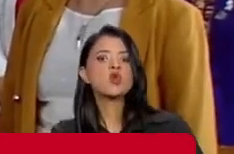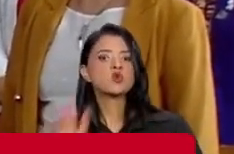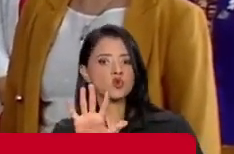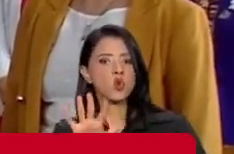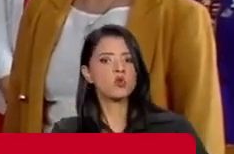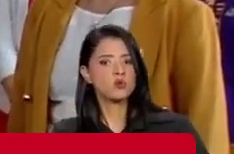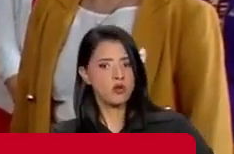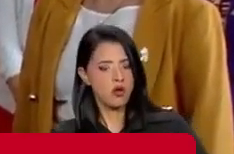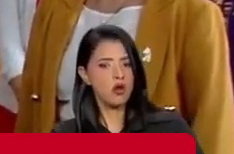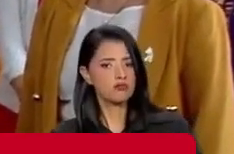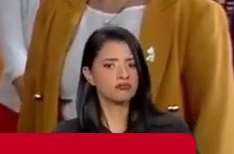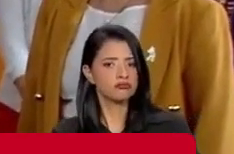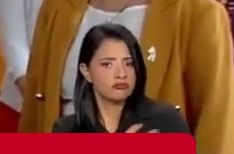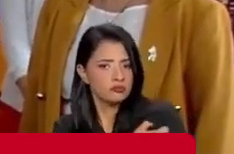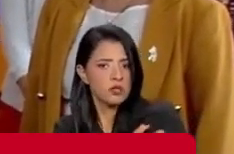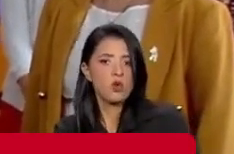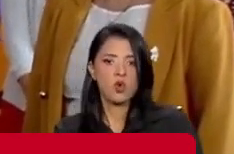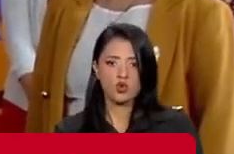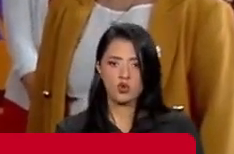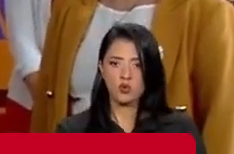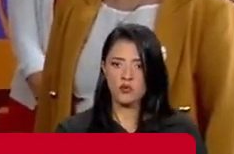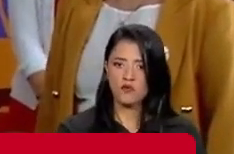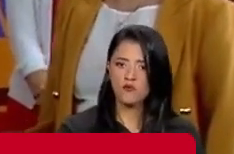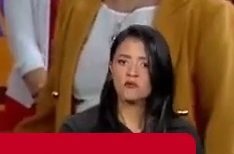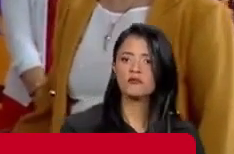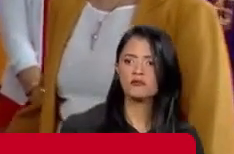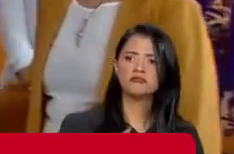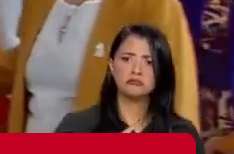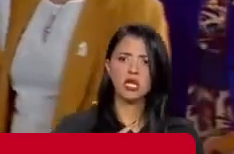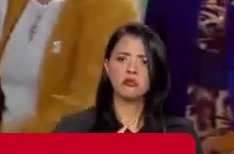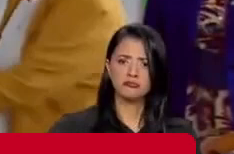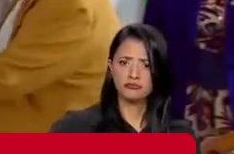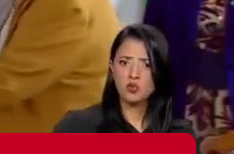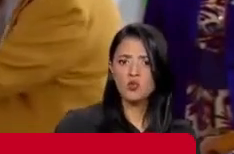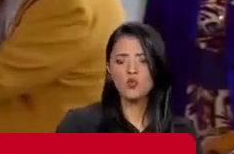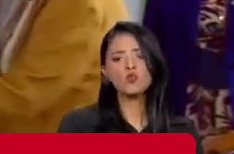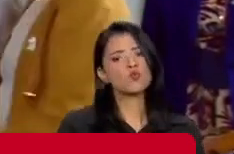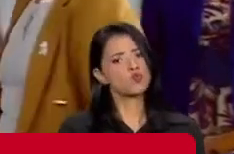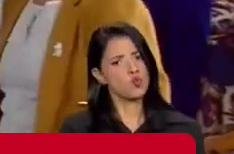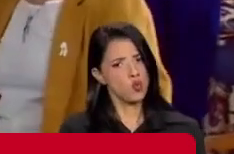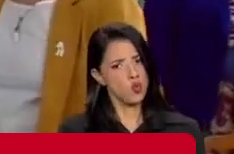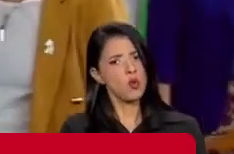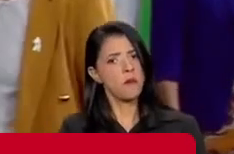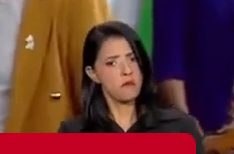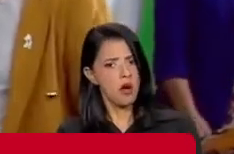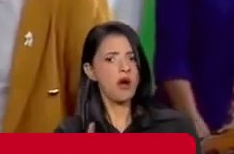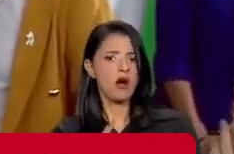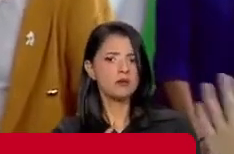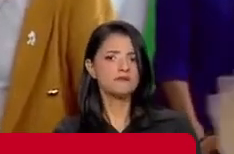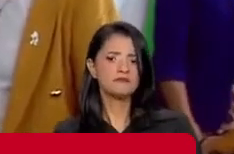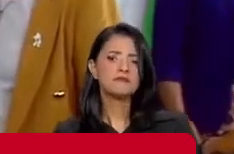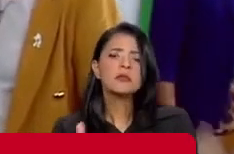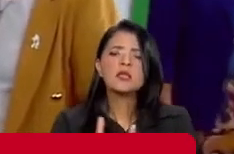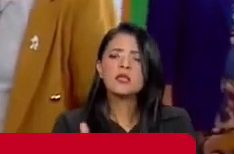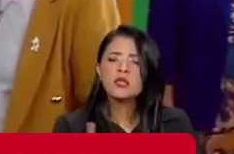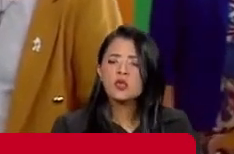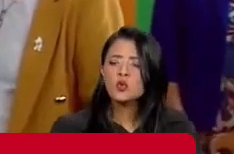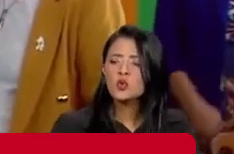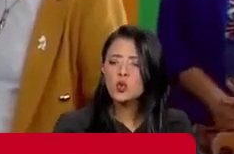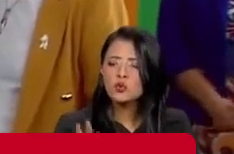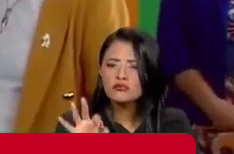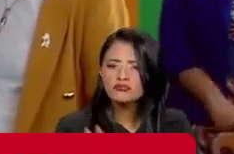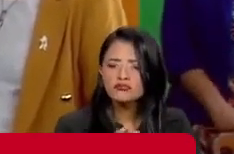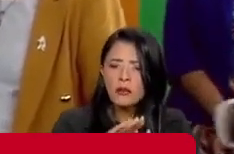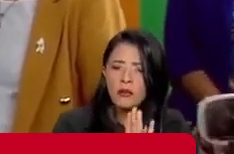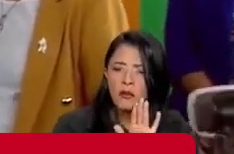Vacinação 2023 tem ações que começam hoje, mas que logo terão aí toda uma